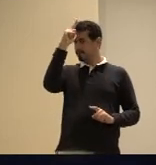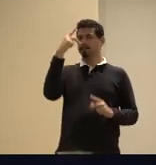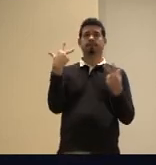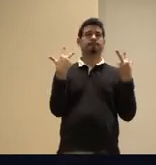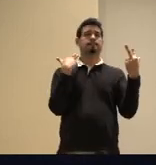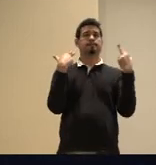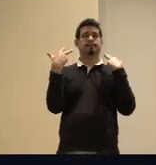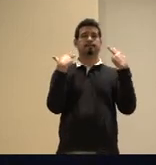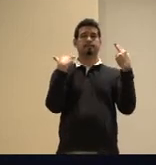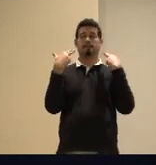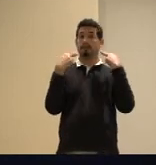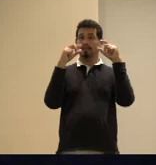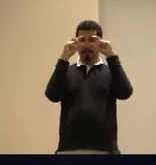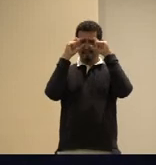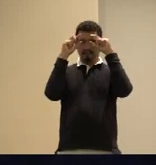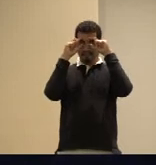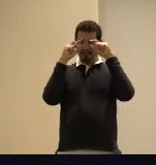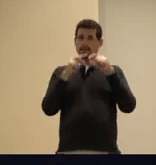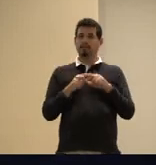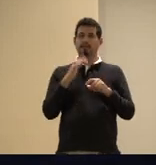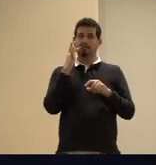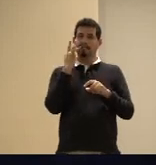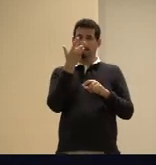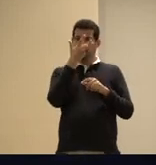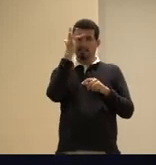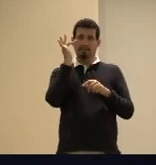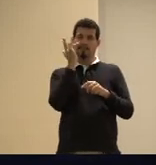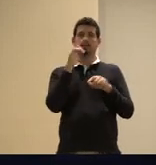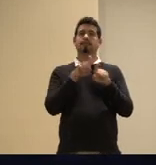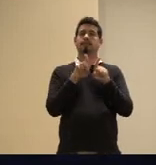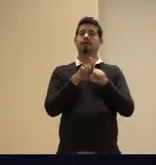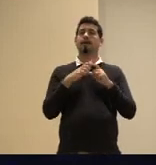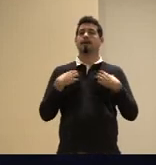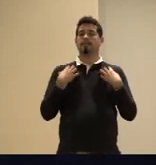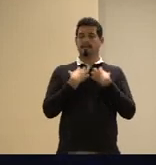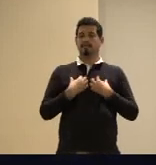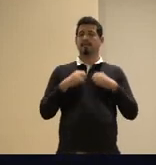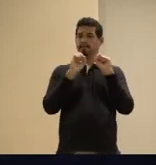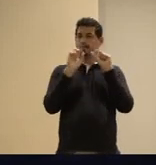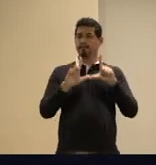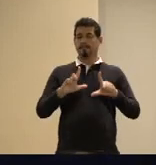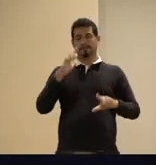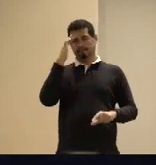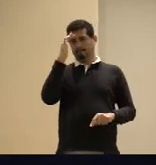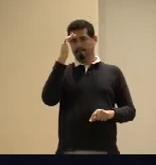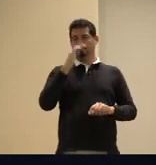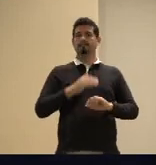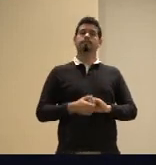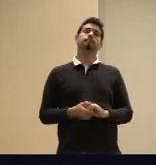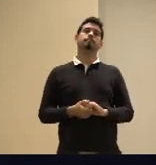curto, óculos dourado e camisa azul. Obrigada.